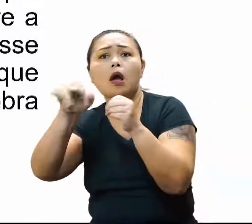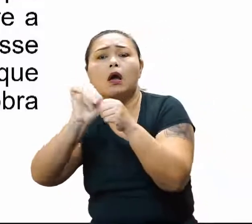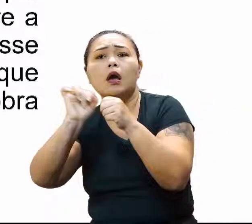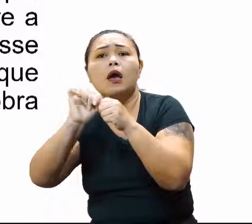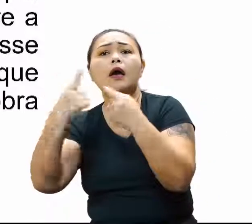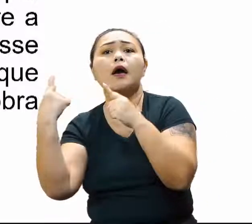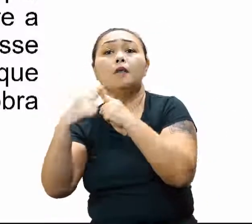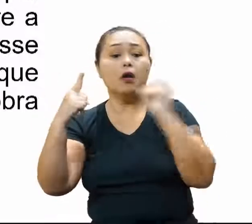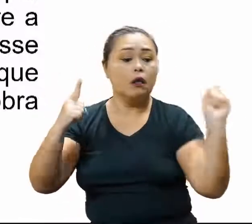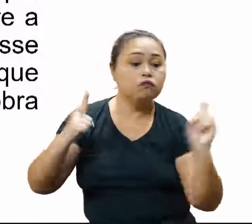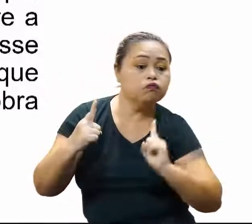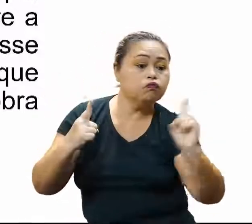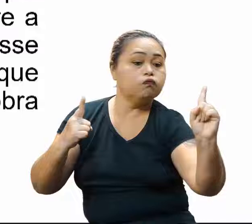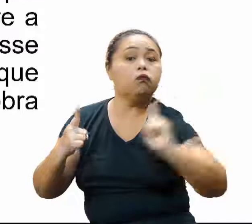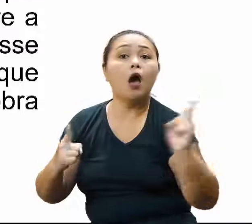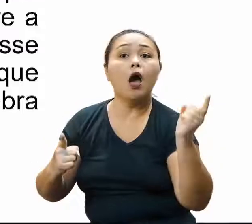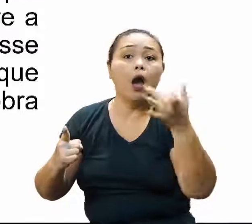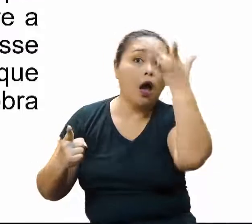e as entradas